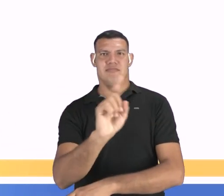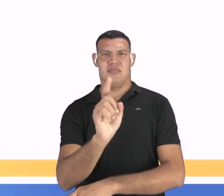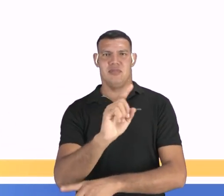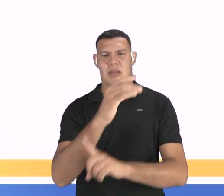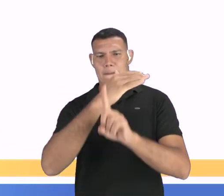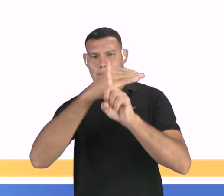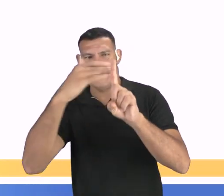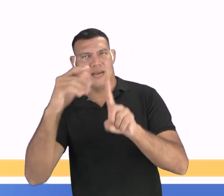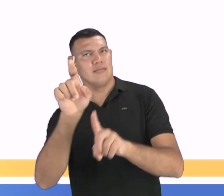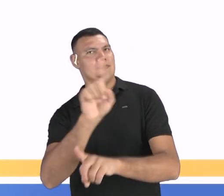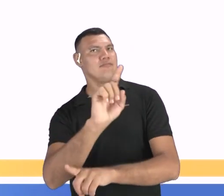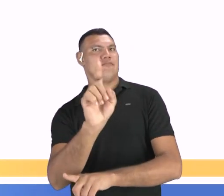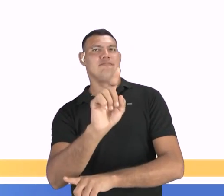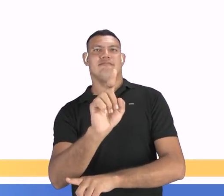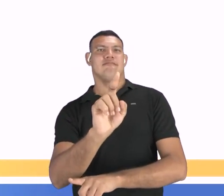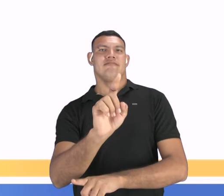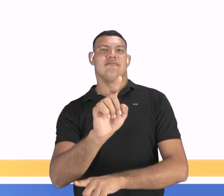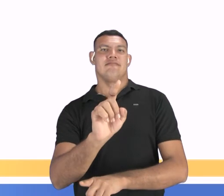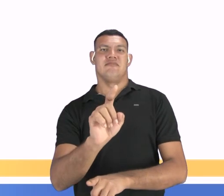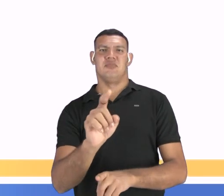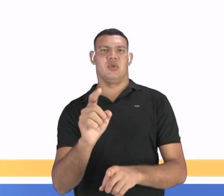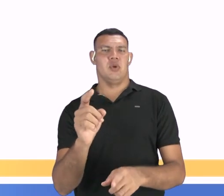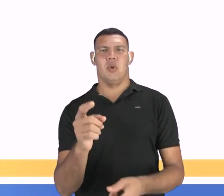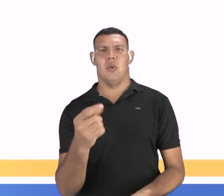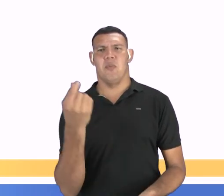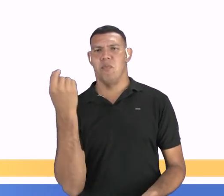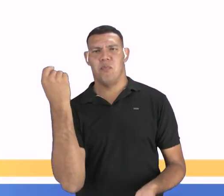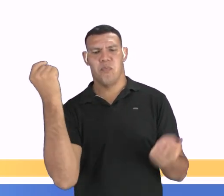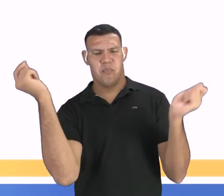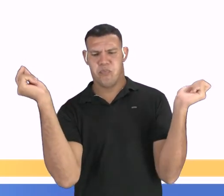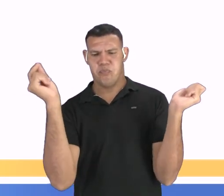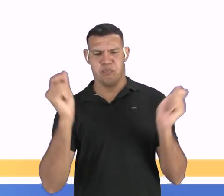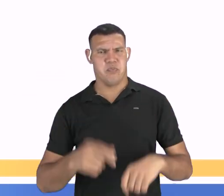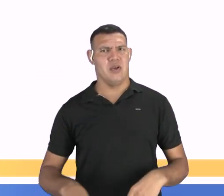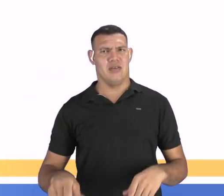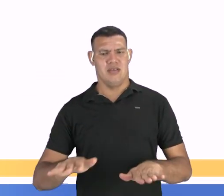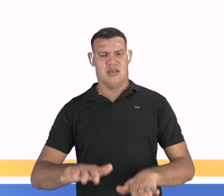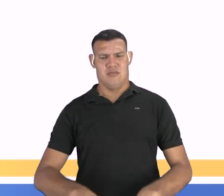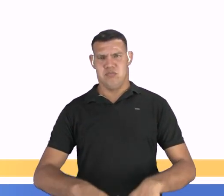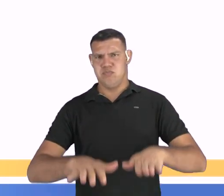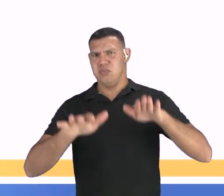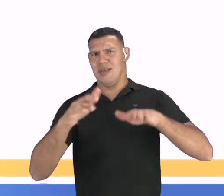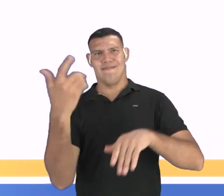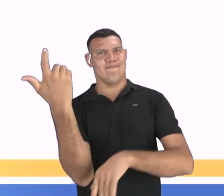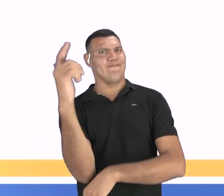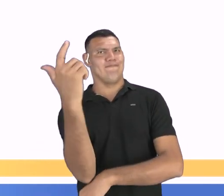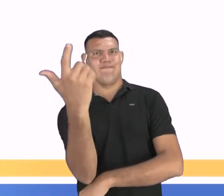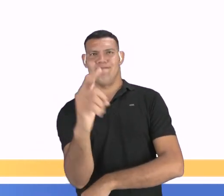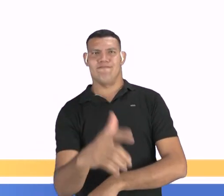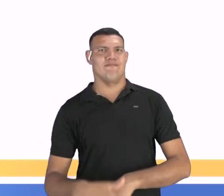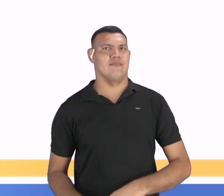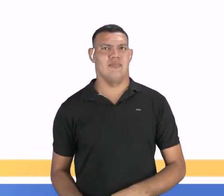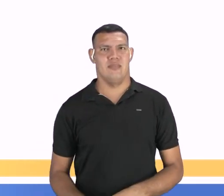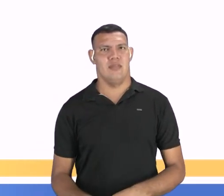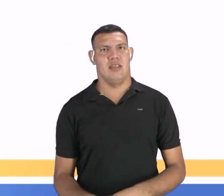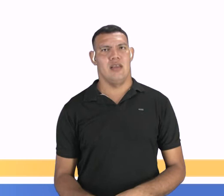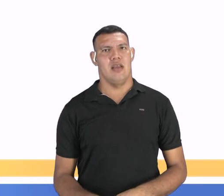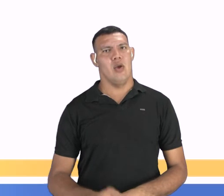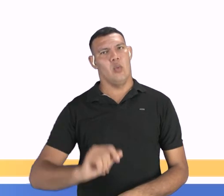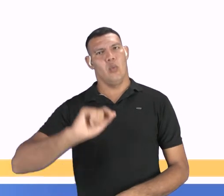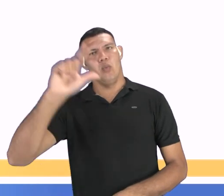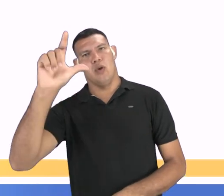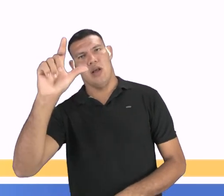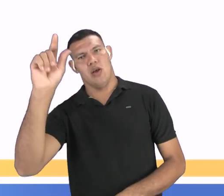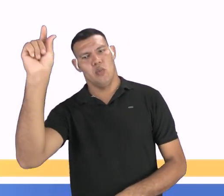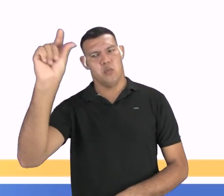metade disso, né? Então, eu não consigo enxergar uma proporção em relação ao aumento ou diminuição